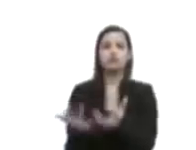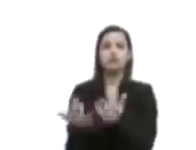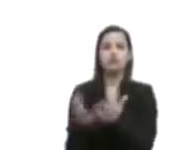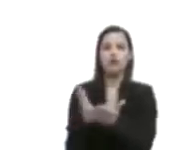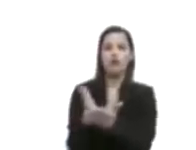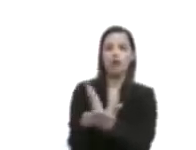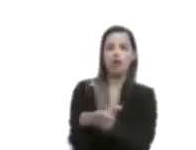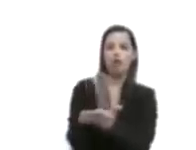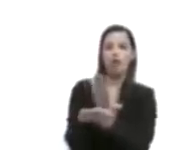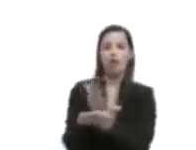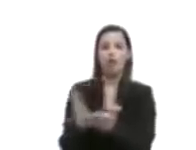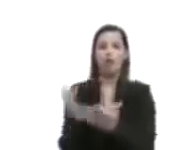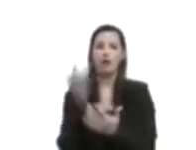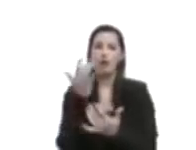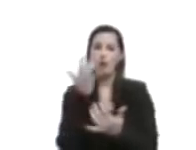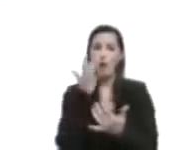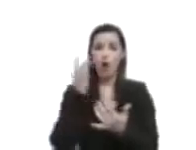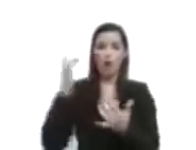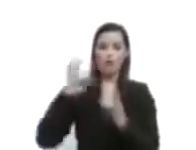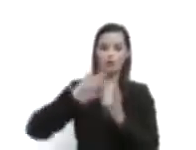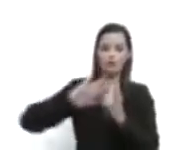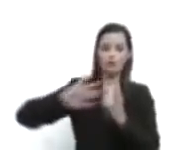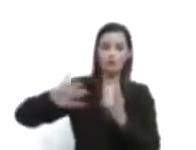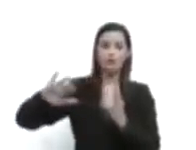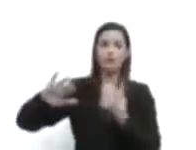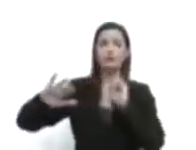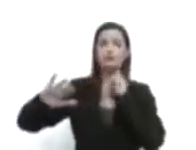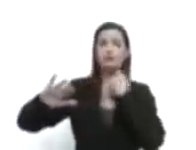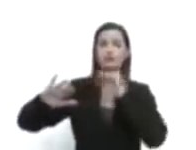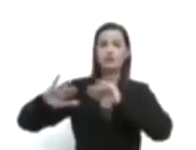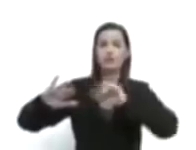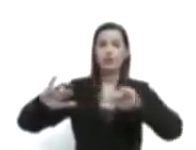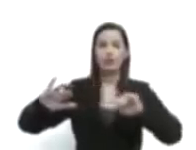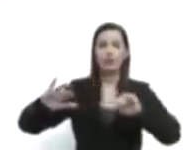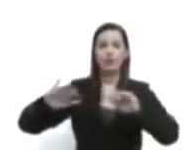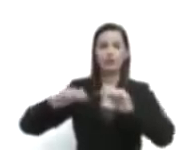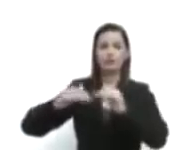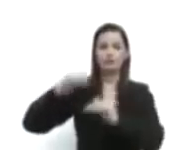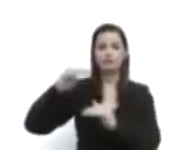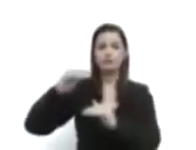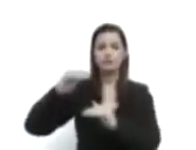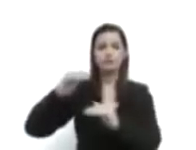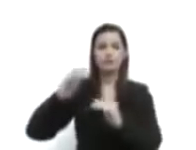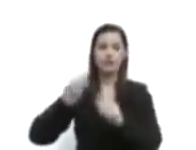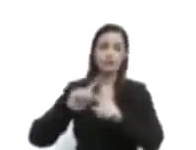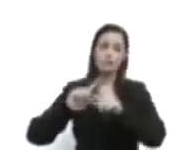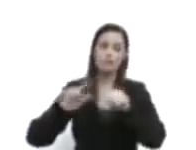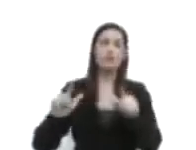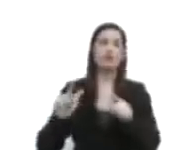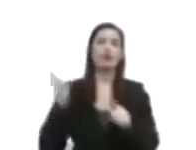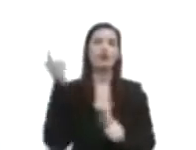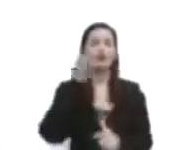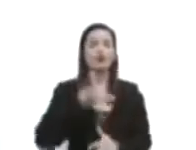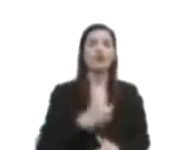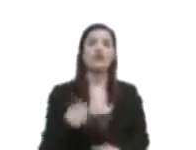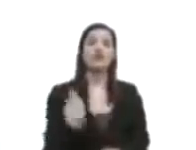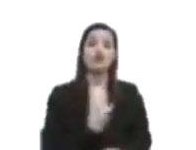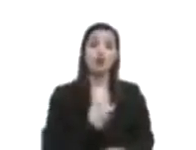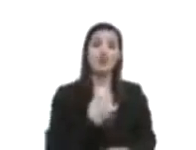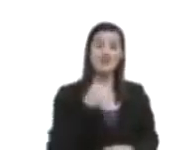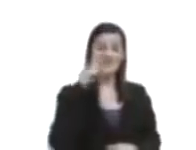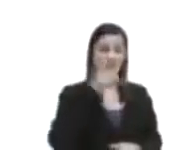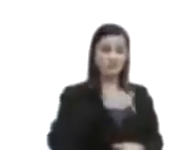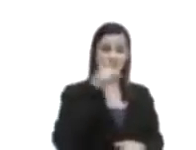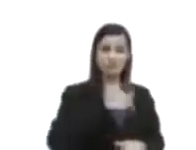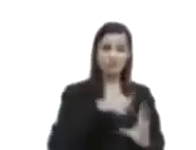do ouro e torna ele puro. Nós, como quando estamos no mundo, o nosso coração é cheio de